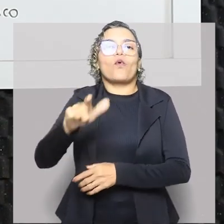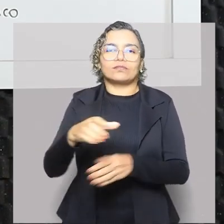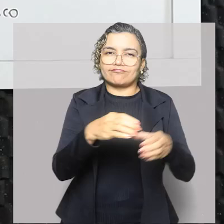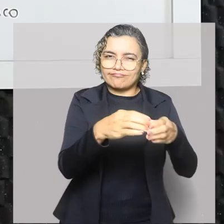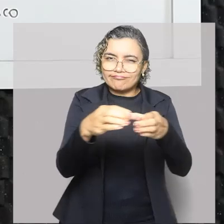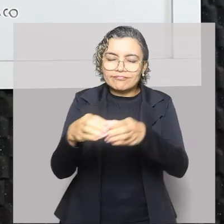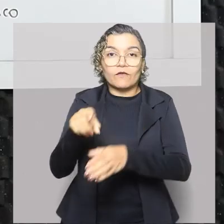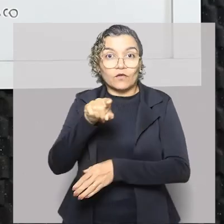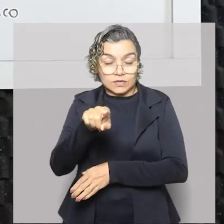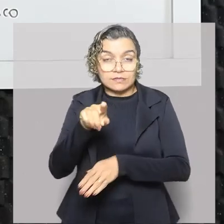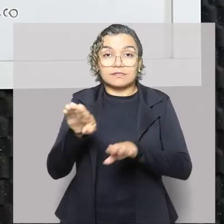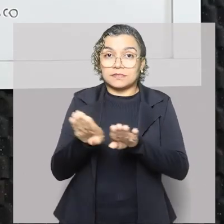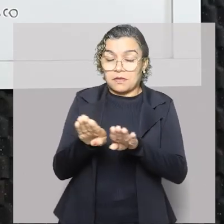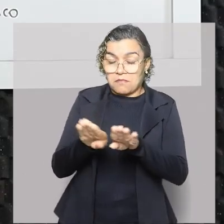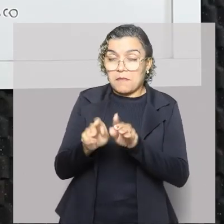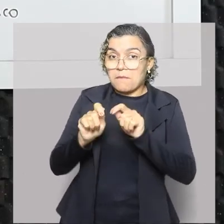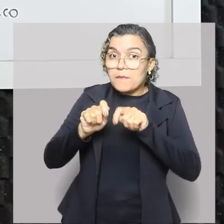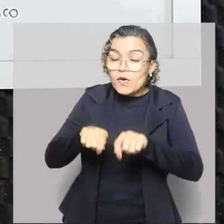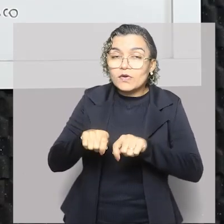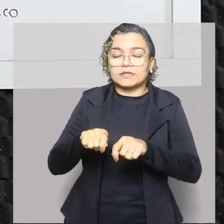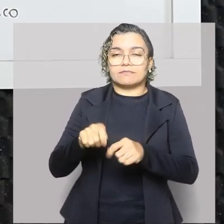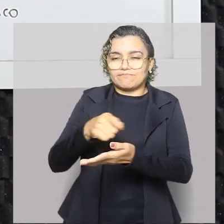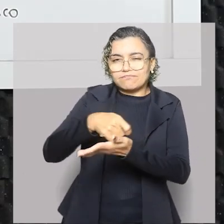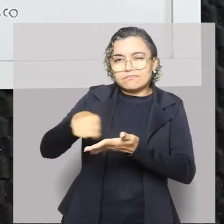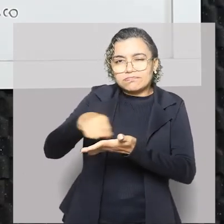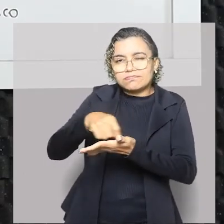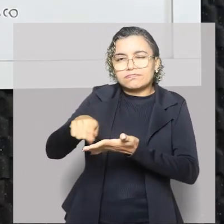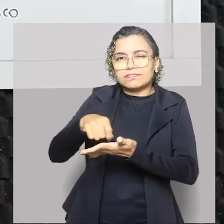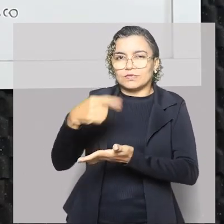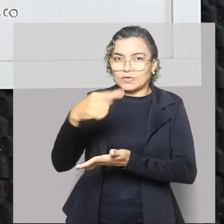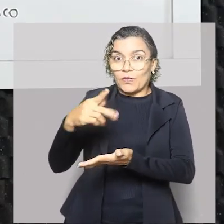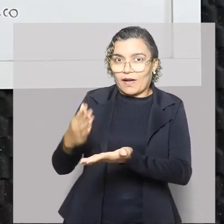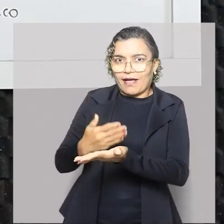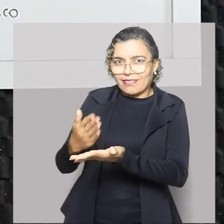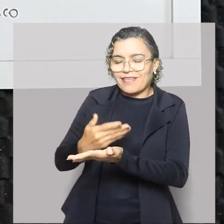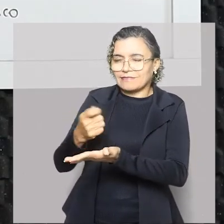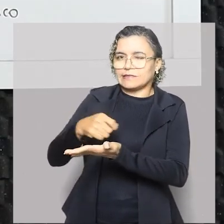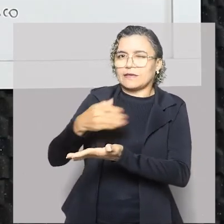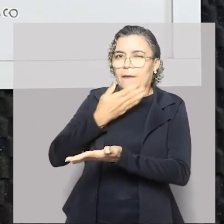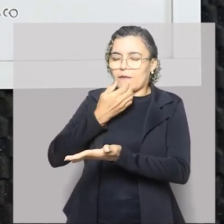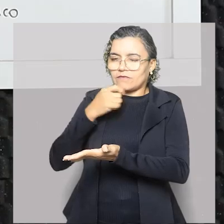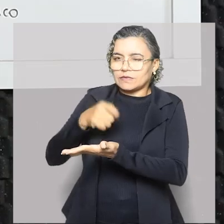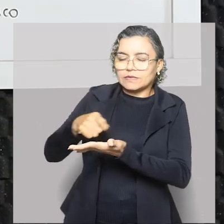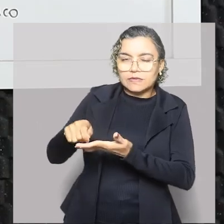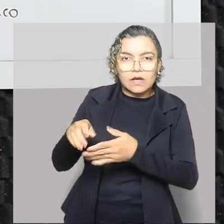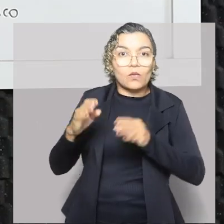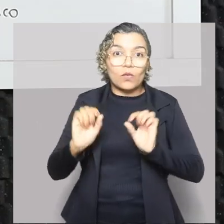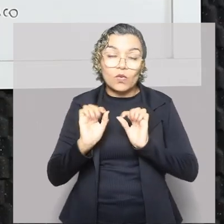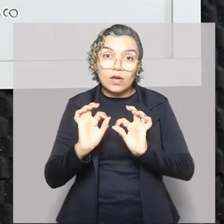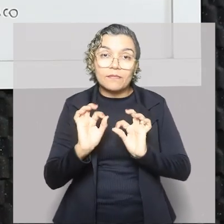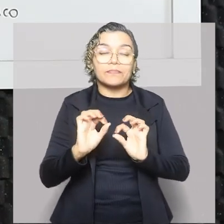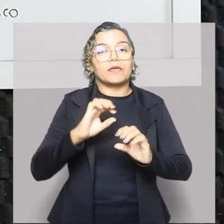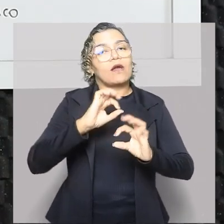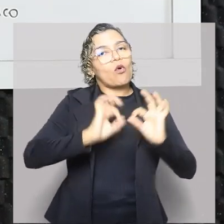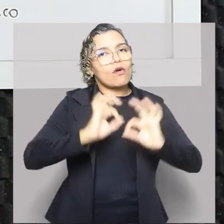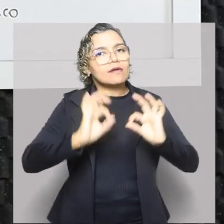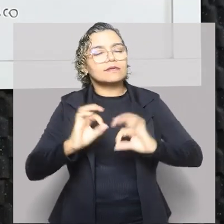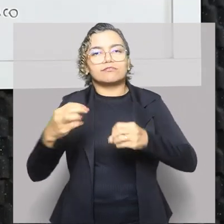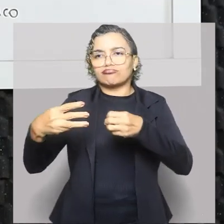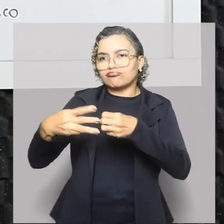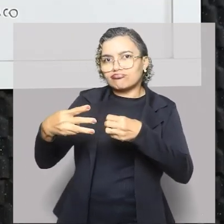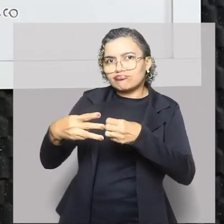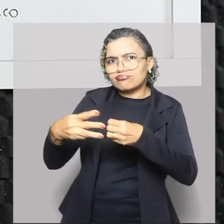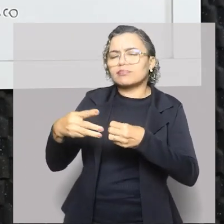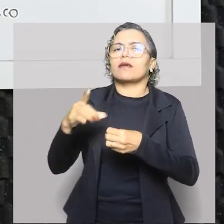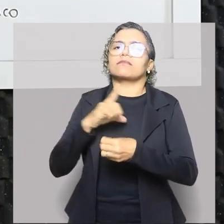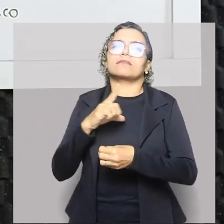classificação que você também pode fazer e anotar aí no teu caderno é que quanto à organização celular, esses indivíduos